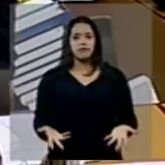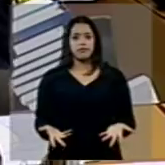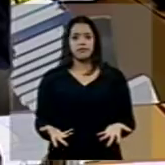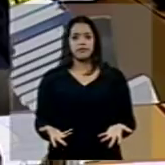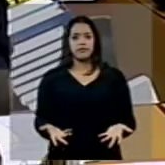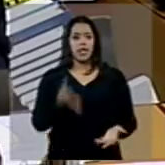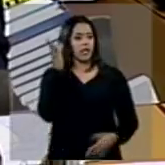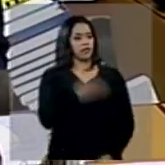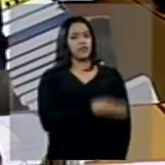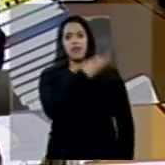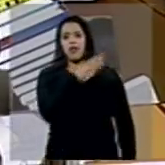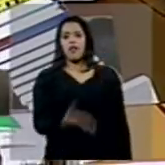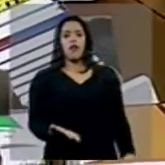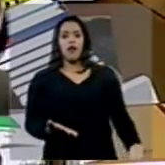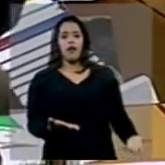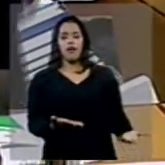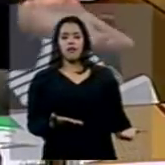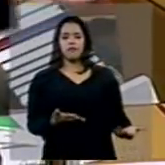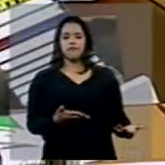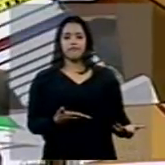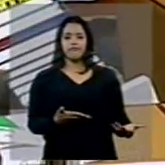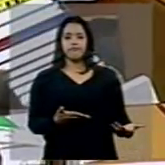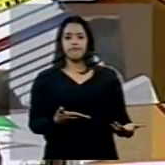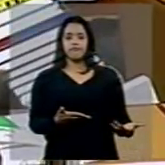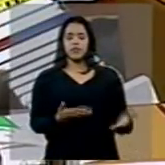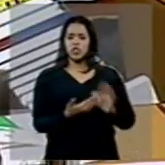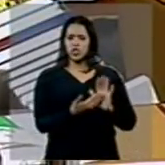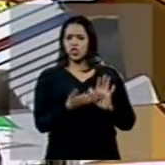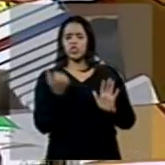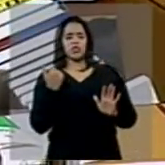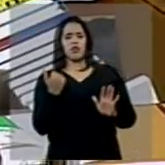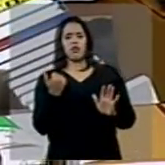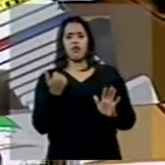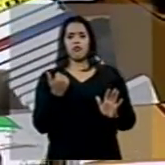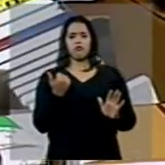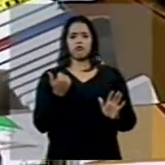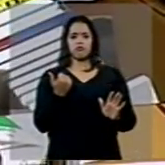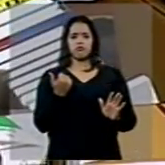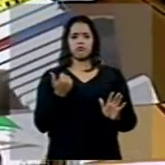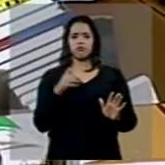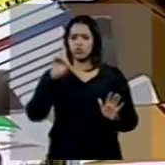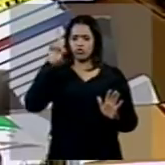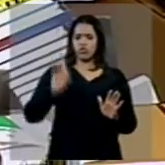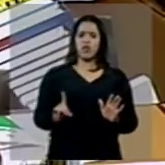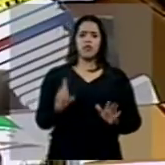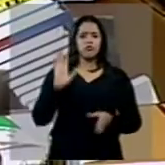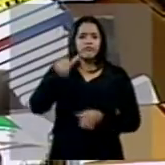de simplesmente afastar um predicado da cidadania,